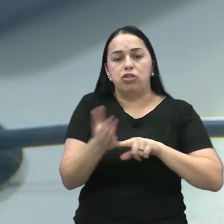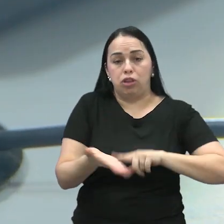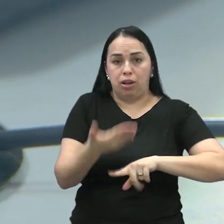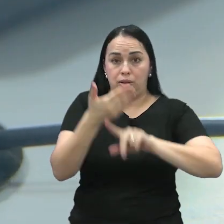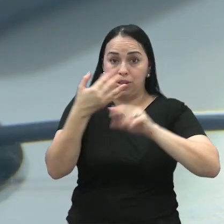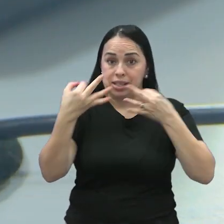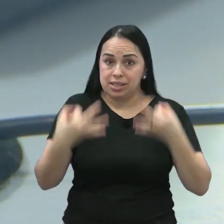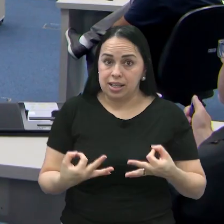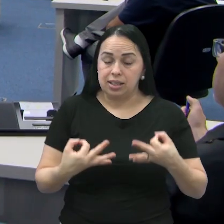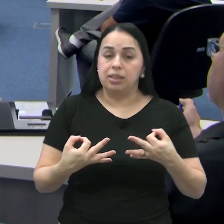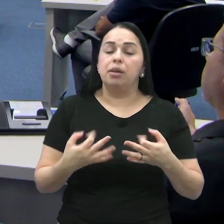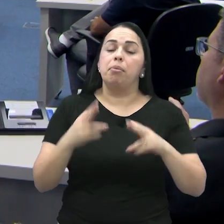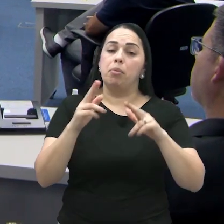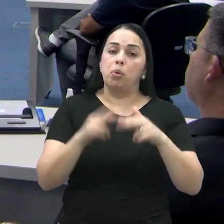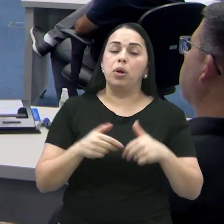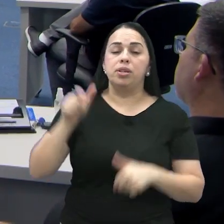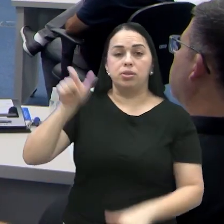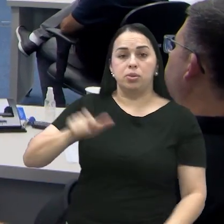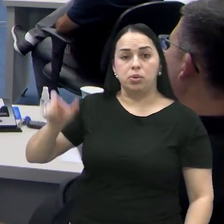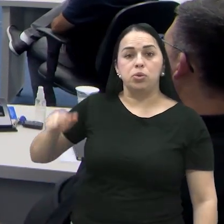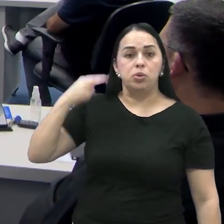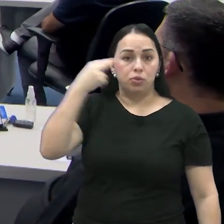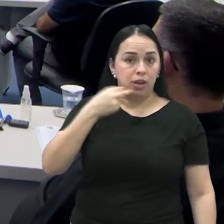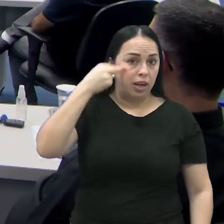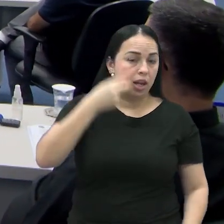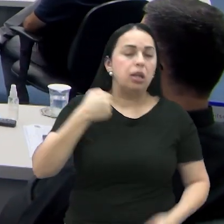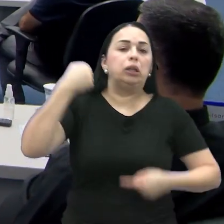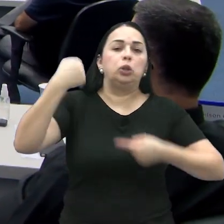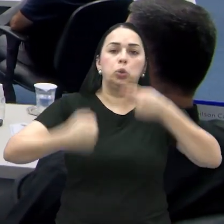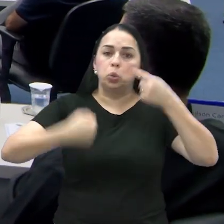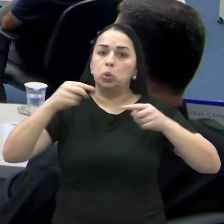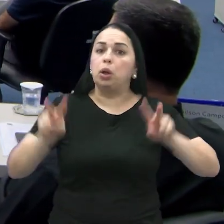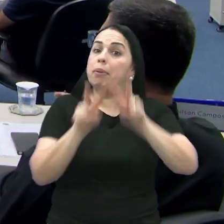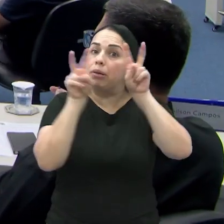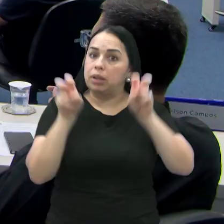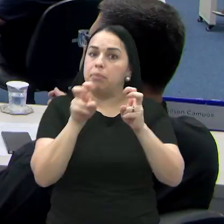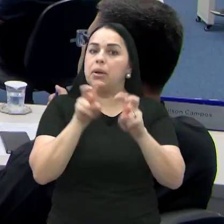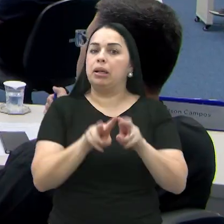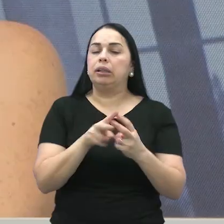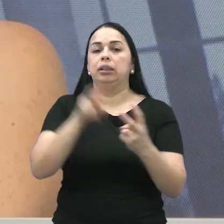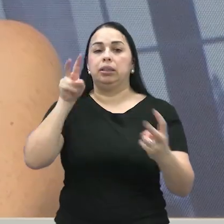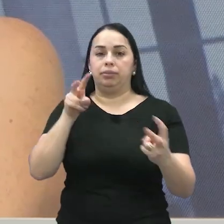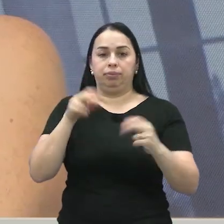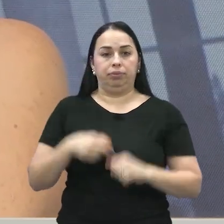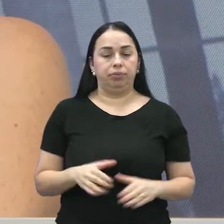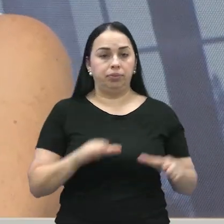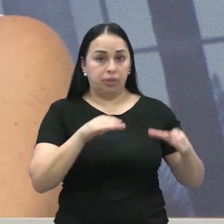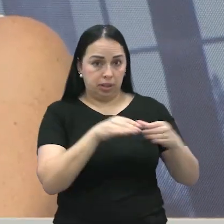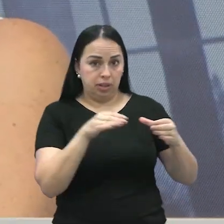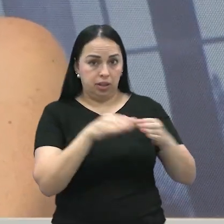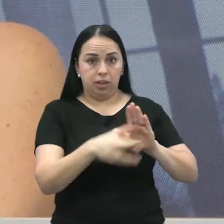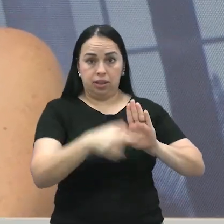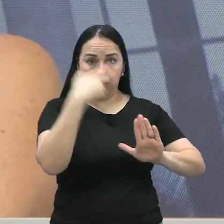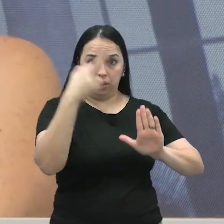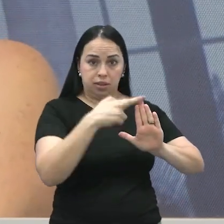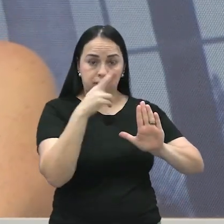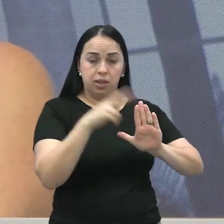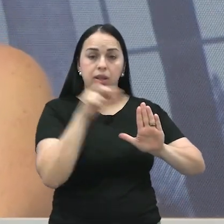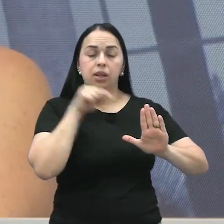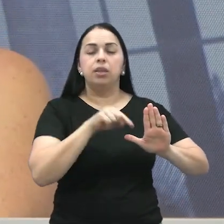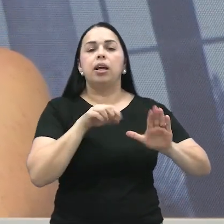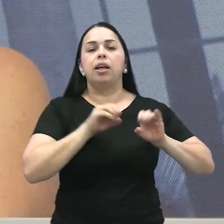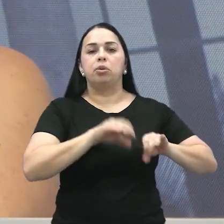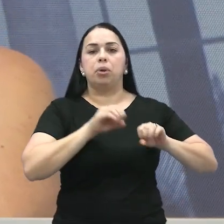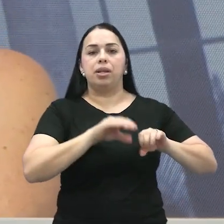tecnologia eficientes. Essa é uma das pautas discutidas pela Câmara Municipal. Relatora da Comissão de Educação